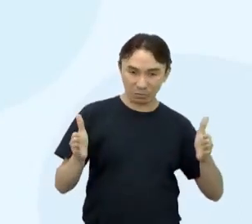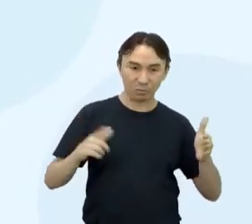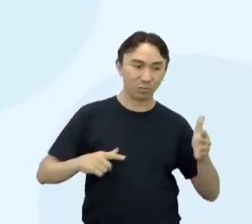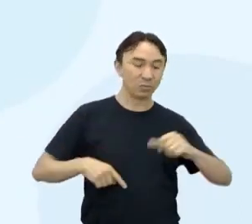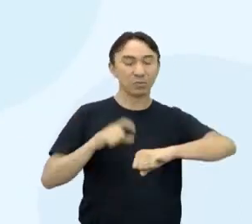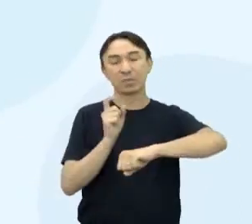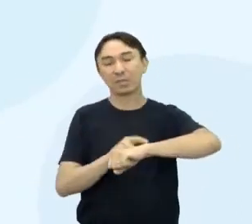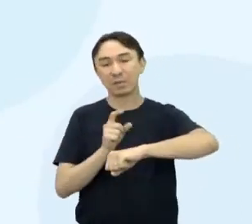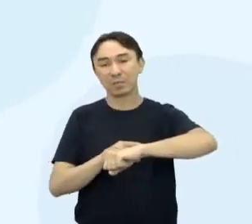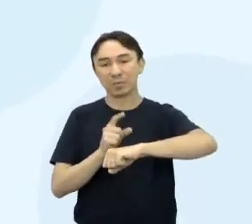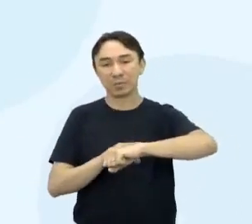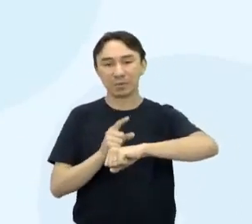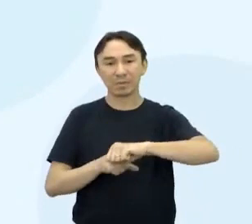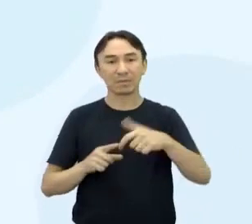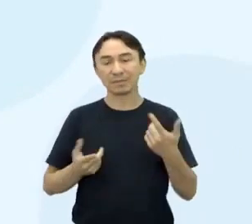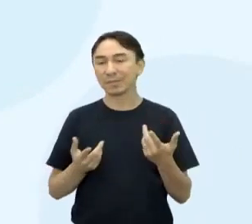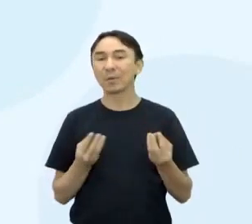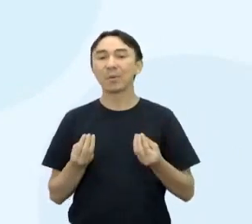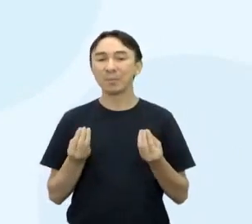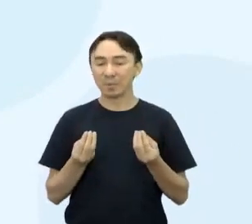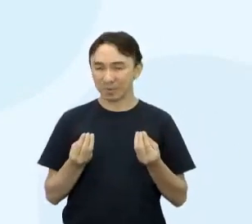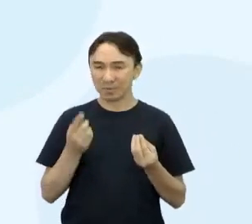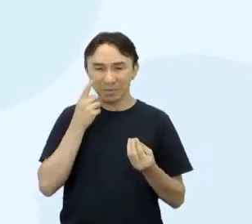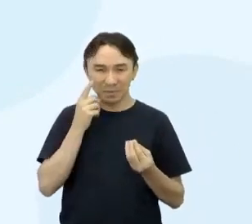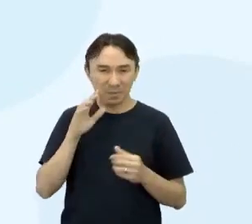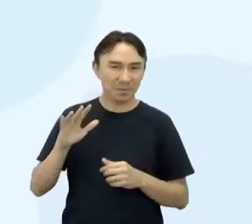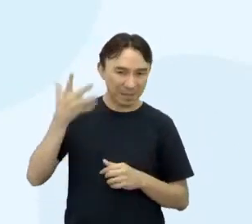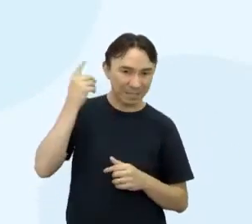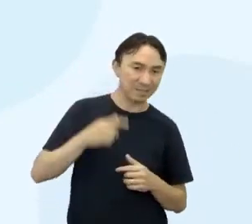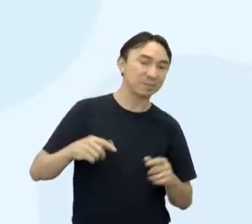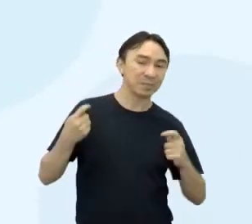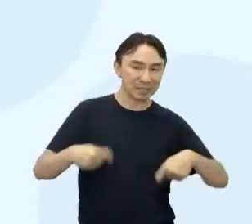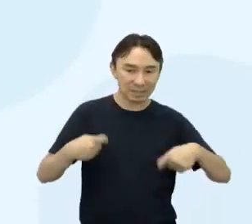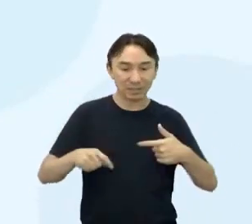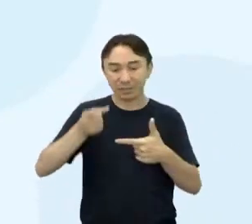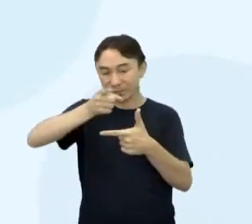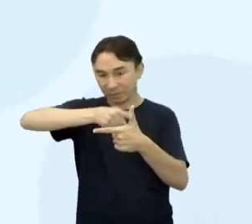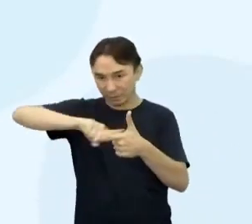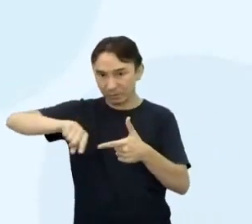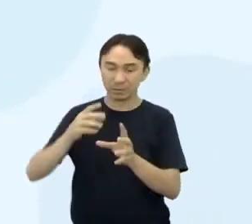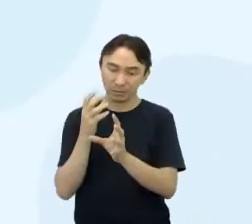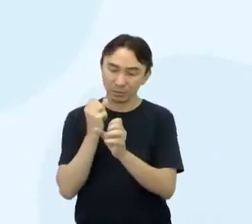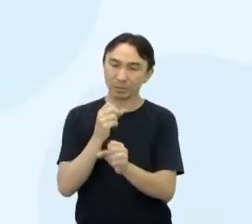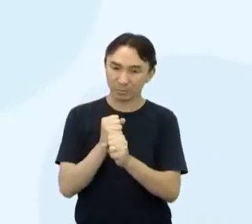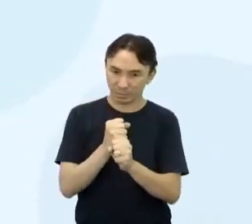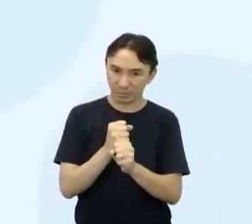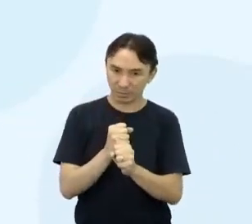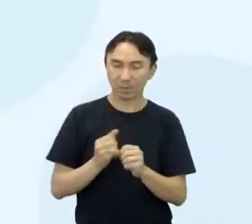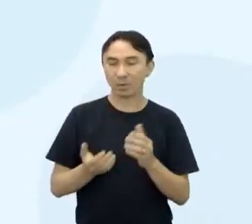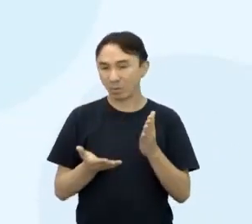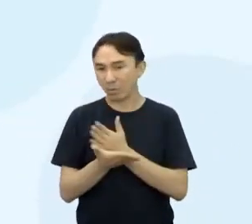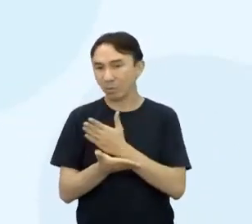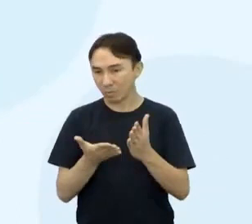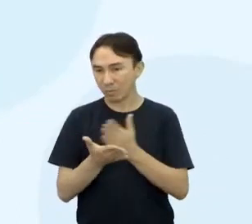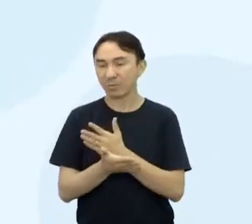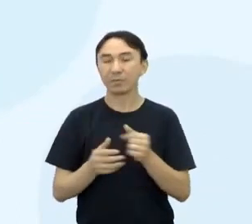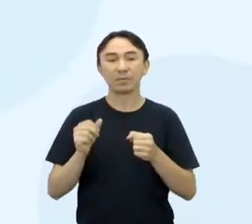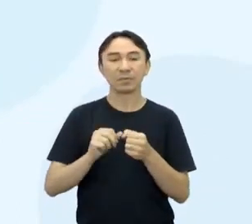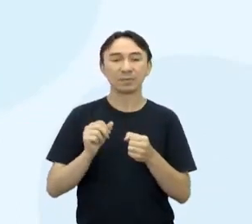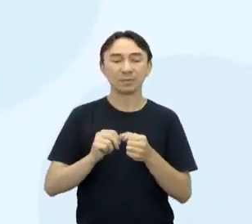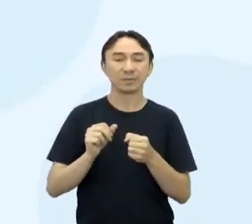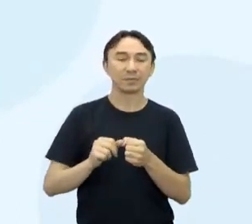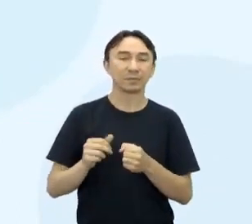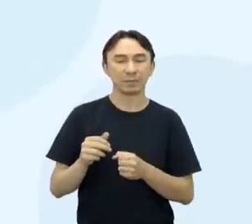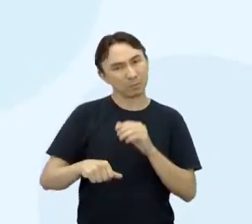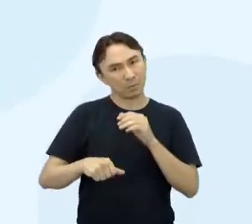cada coluna para ver o que acontece. A gente tem que fazer essa divisão. Eu vou fazer umas aqui para vocês observarem, algumas